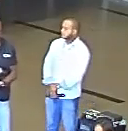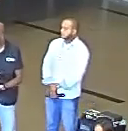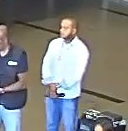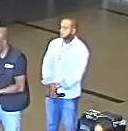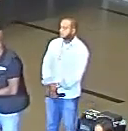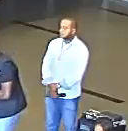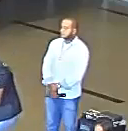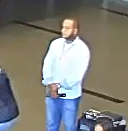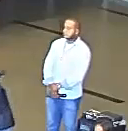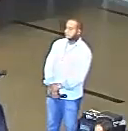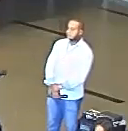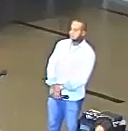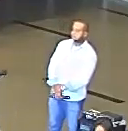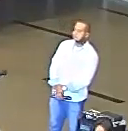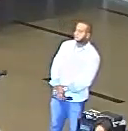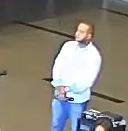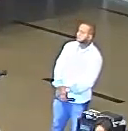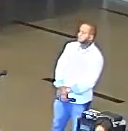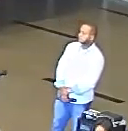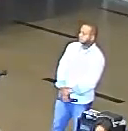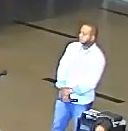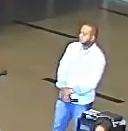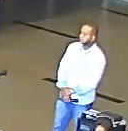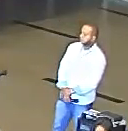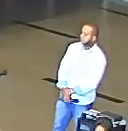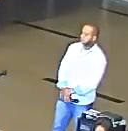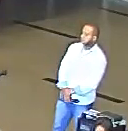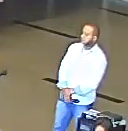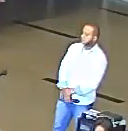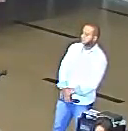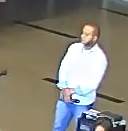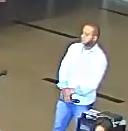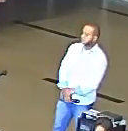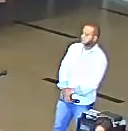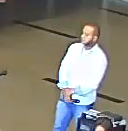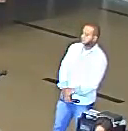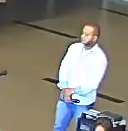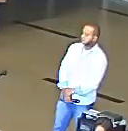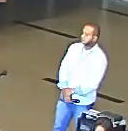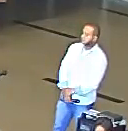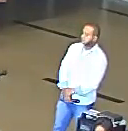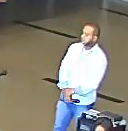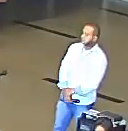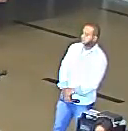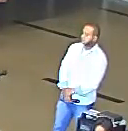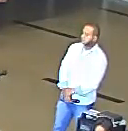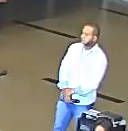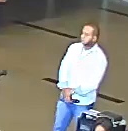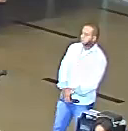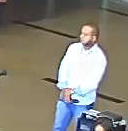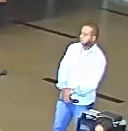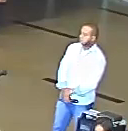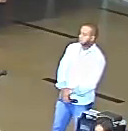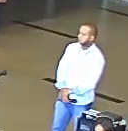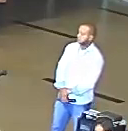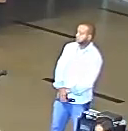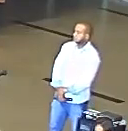veículo Apesar que se uma empresa quiser ter ela pode até vir a ter mas ela está definida especificamente pro terminal